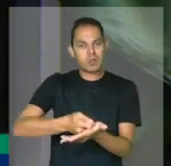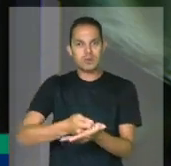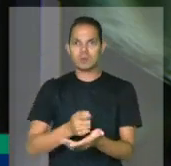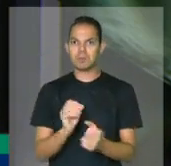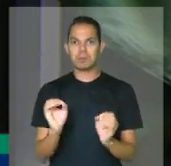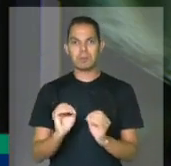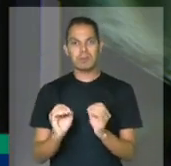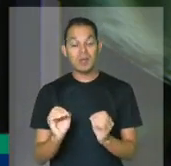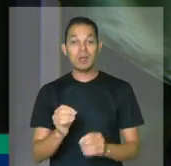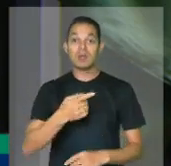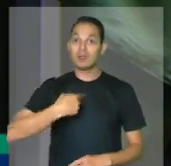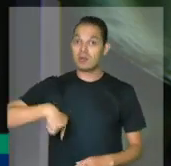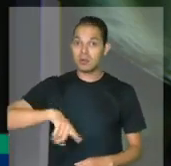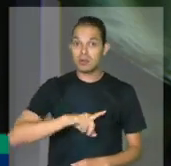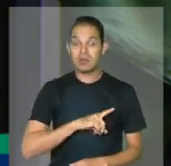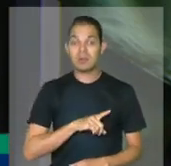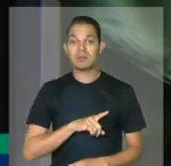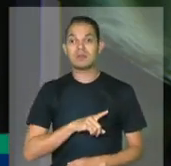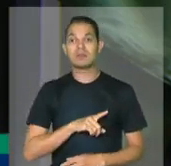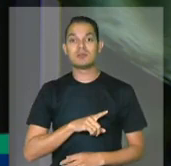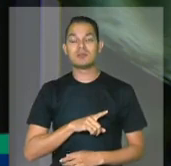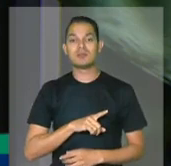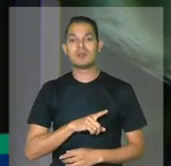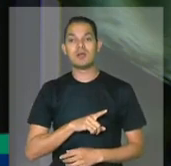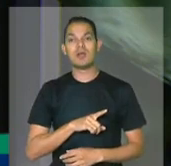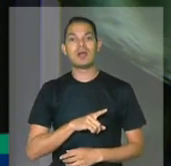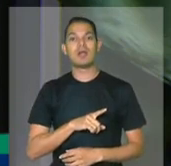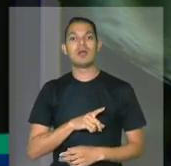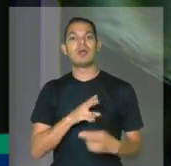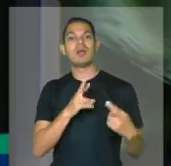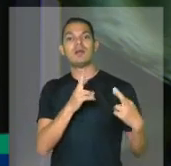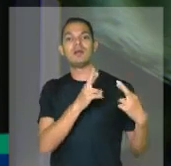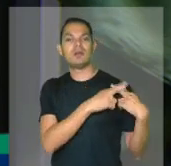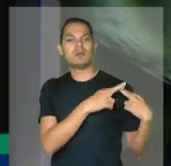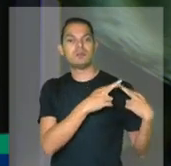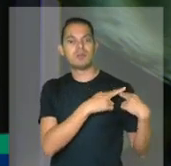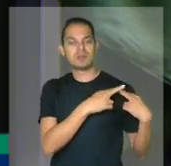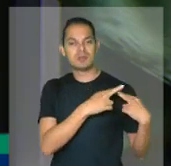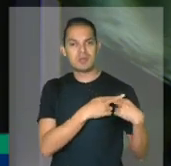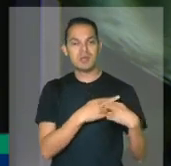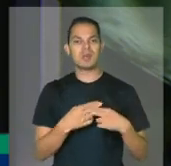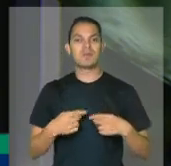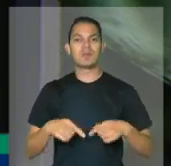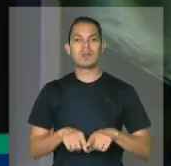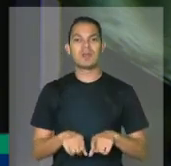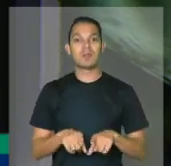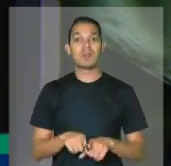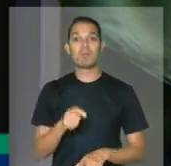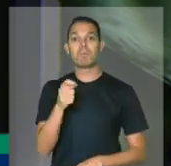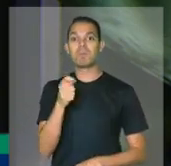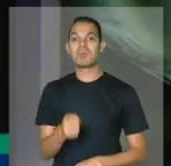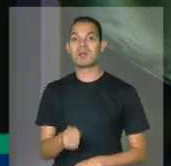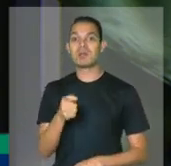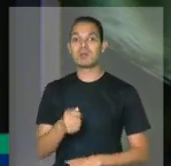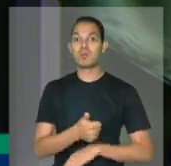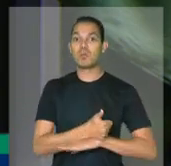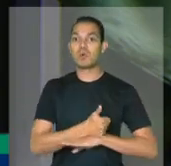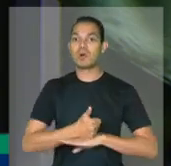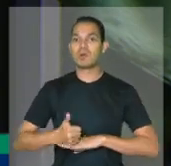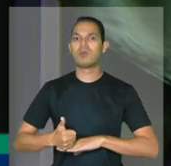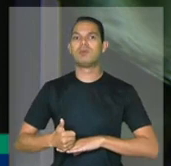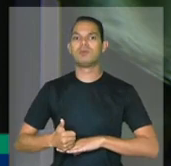E nós temos não apenas a responsabilidade, mas nós temos aqui a obrigação